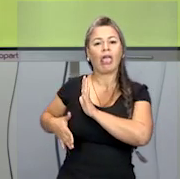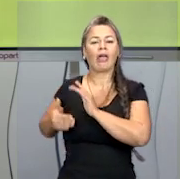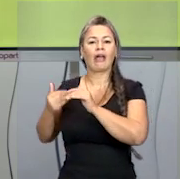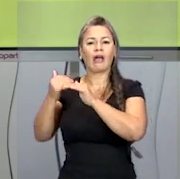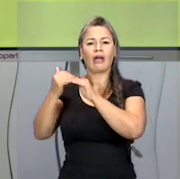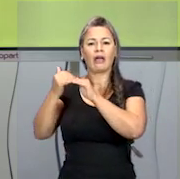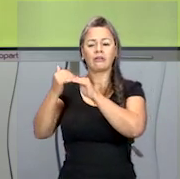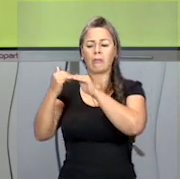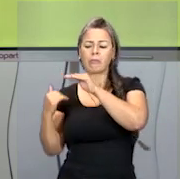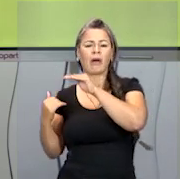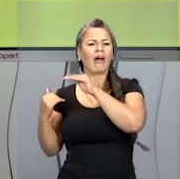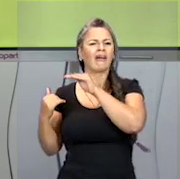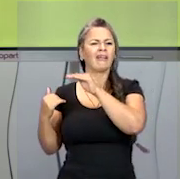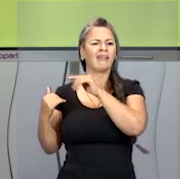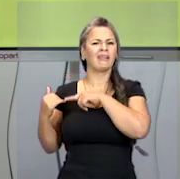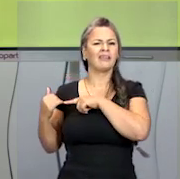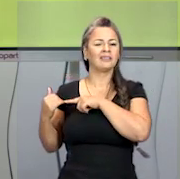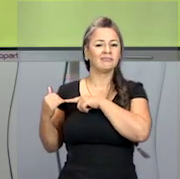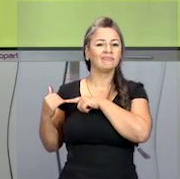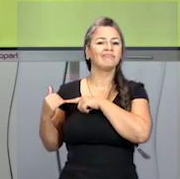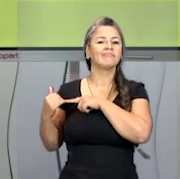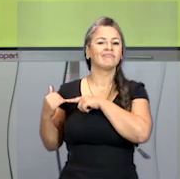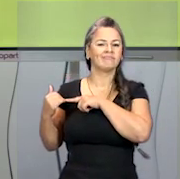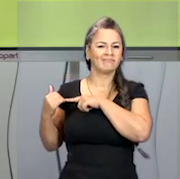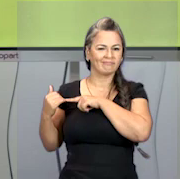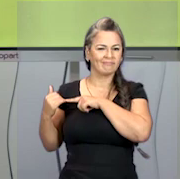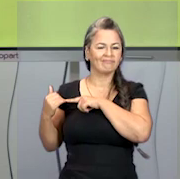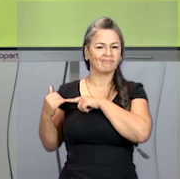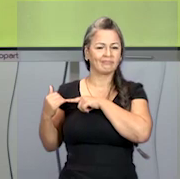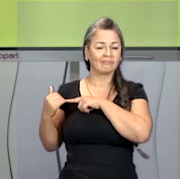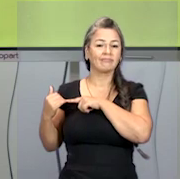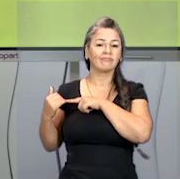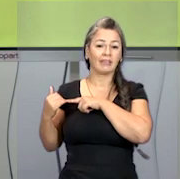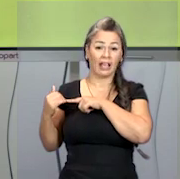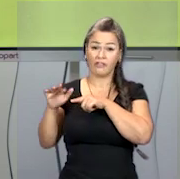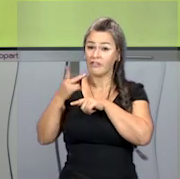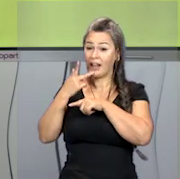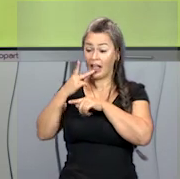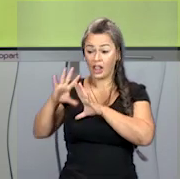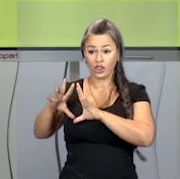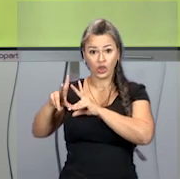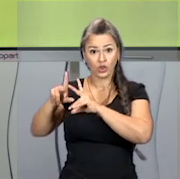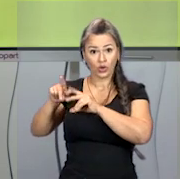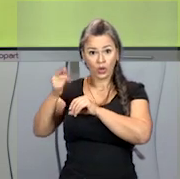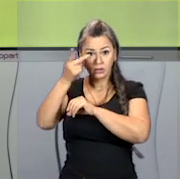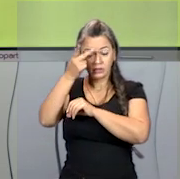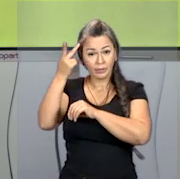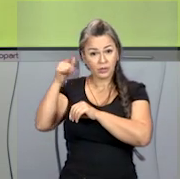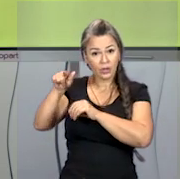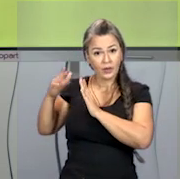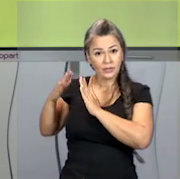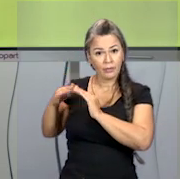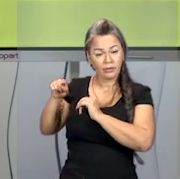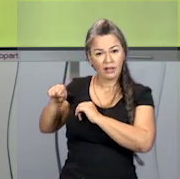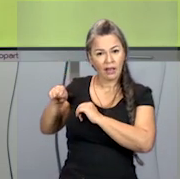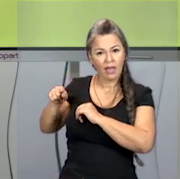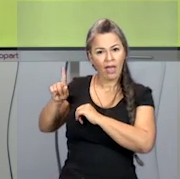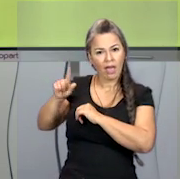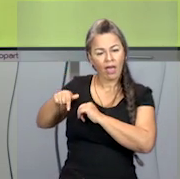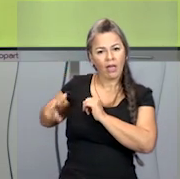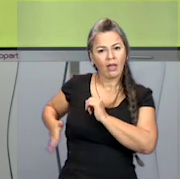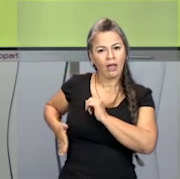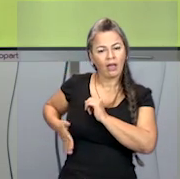população, fazendo com que algumas, não todas, é importante ressaltar isso, acabem caminhando para a